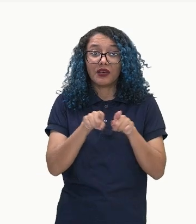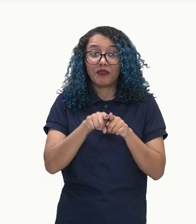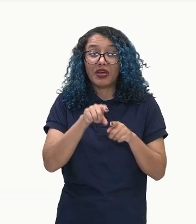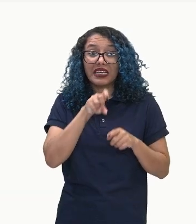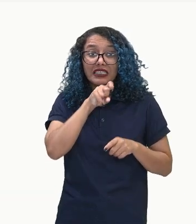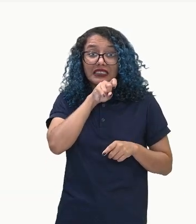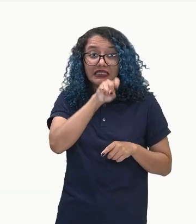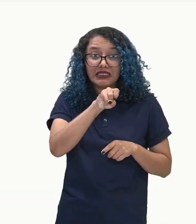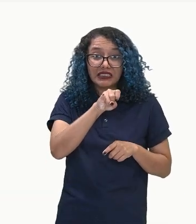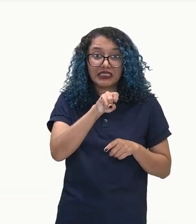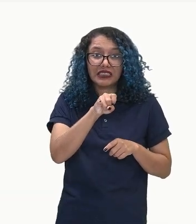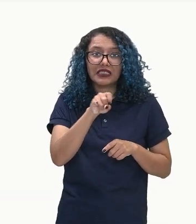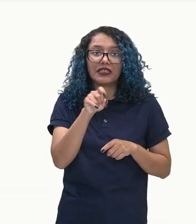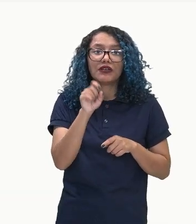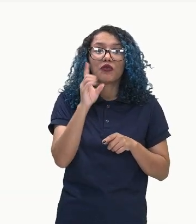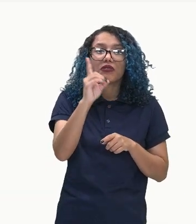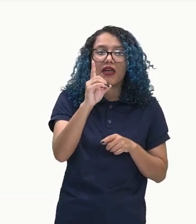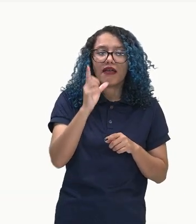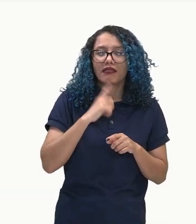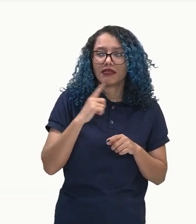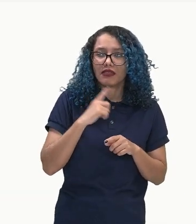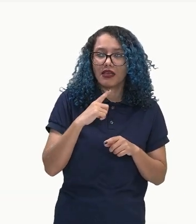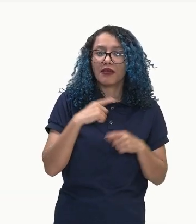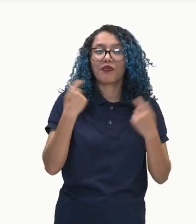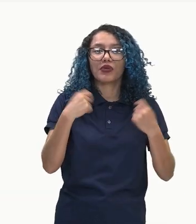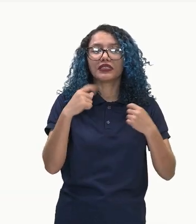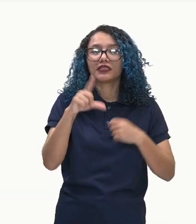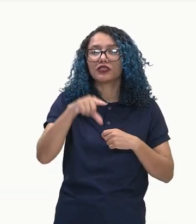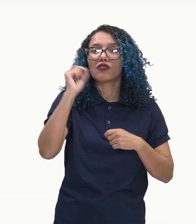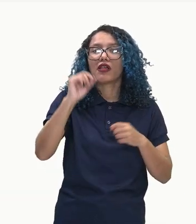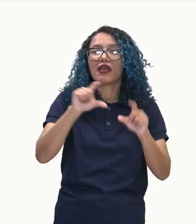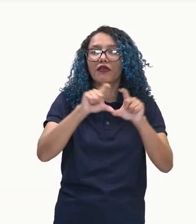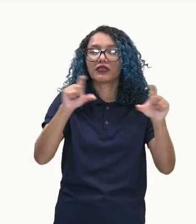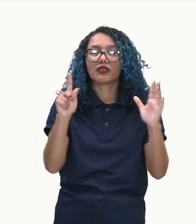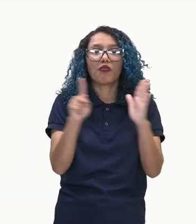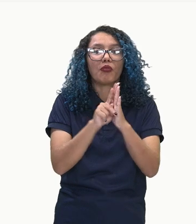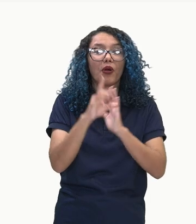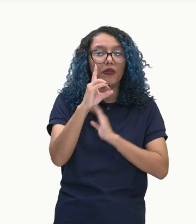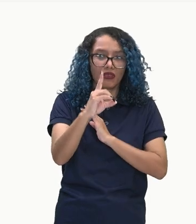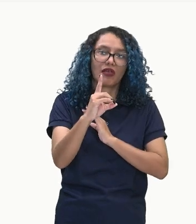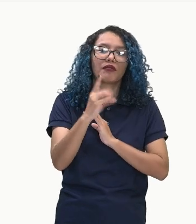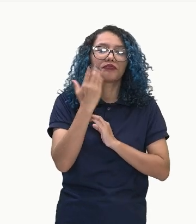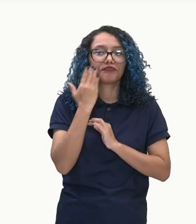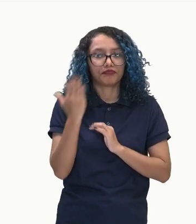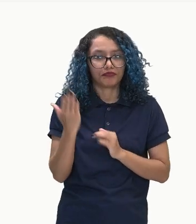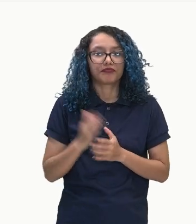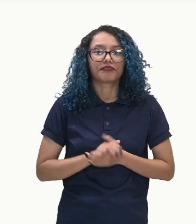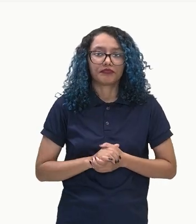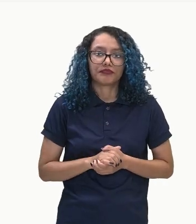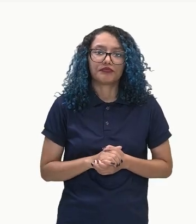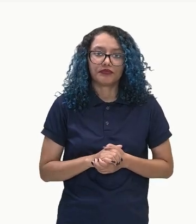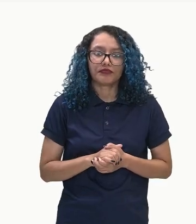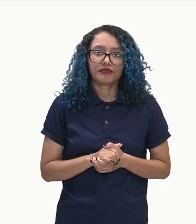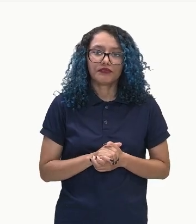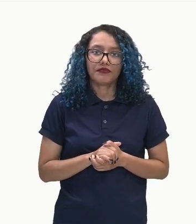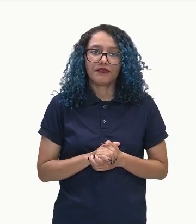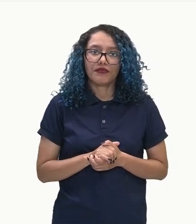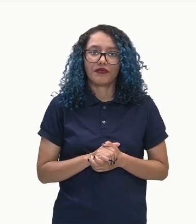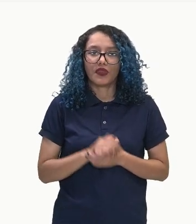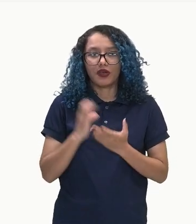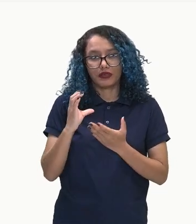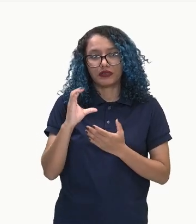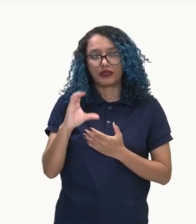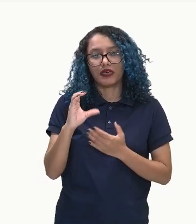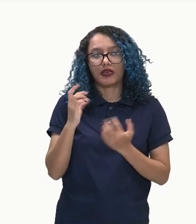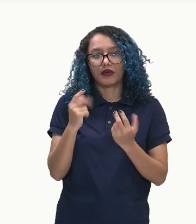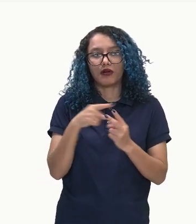olha lá a nossa fórmula. Tenho informação do diâmetro. Vou usar, então, comprimento igual a π vezes o diâmetro.